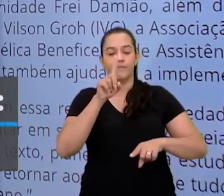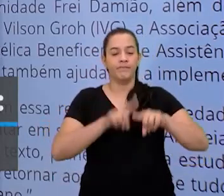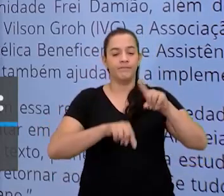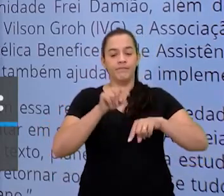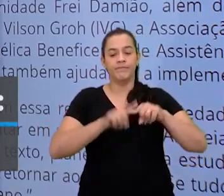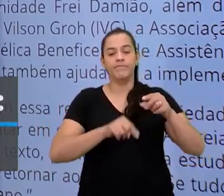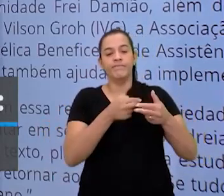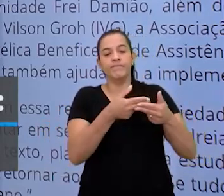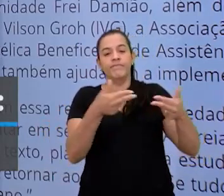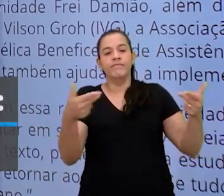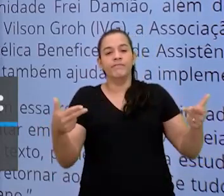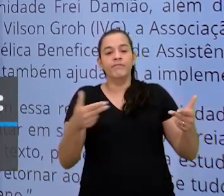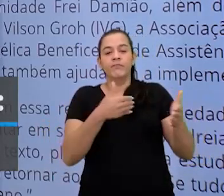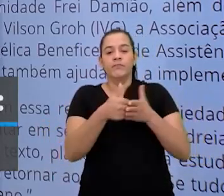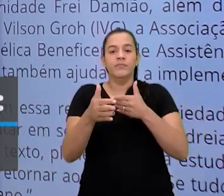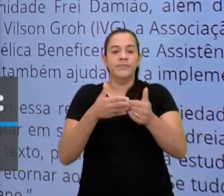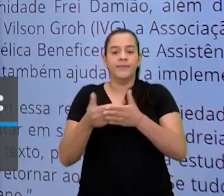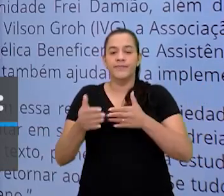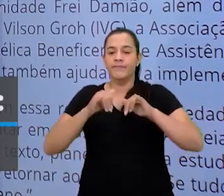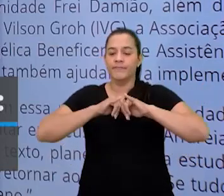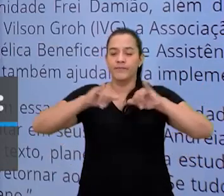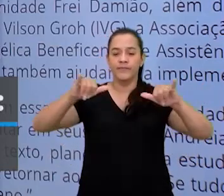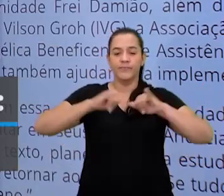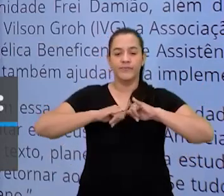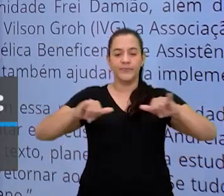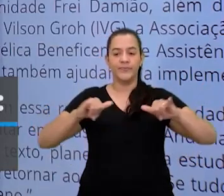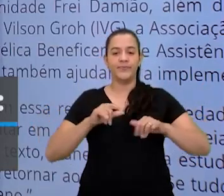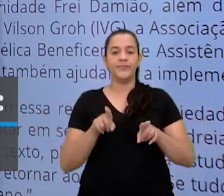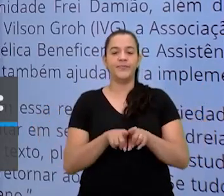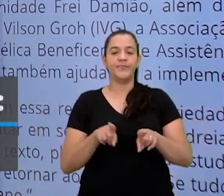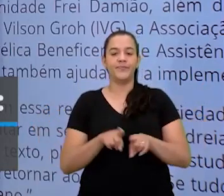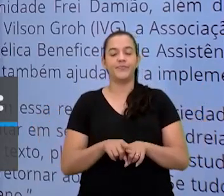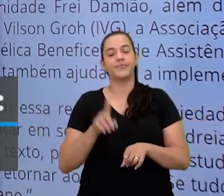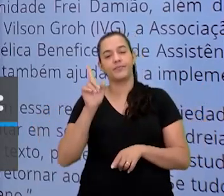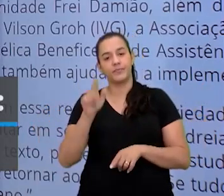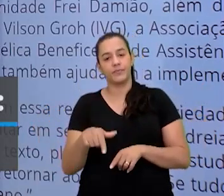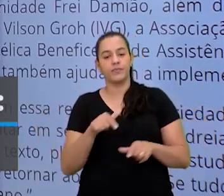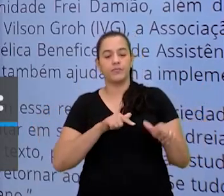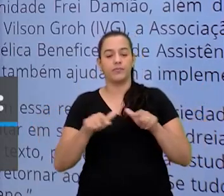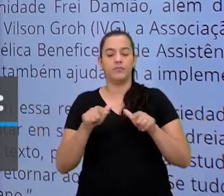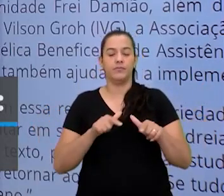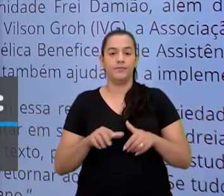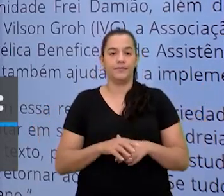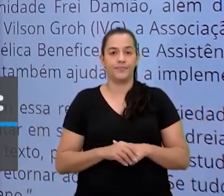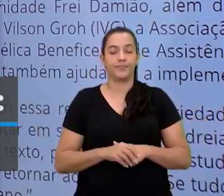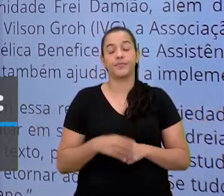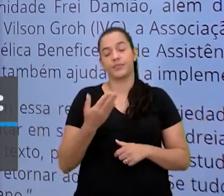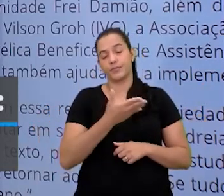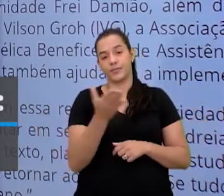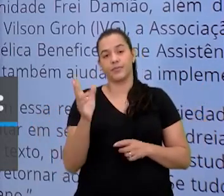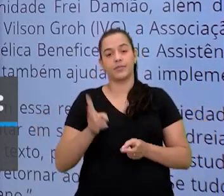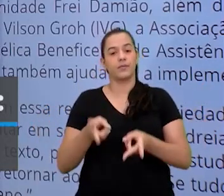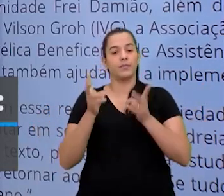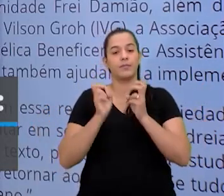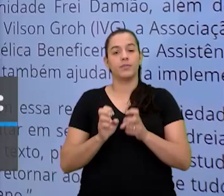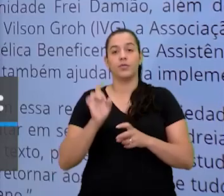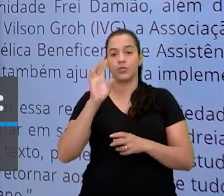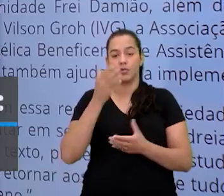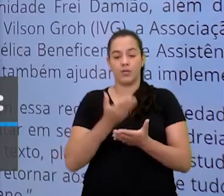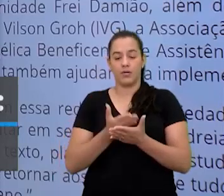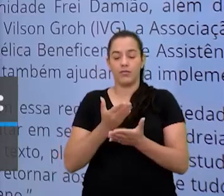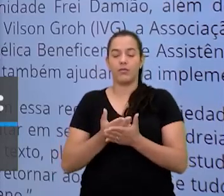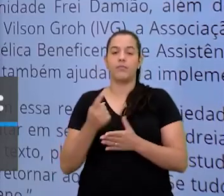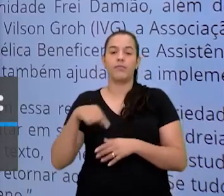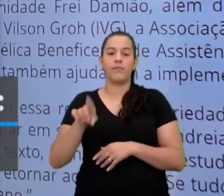qualquer quando impresso, quando divulgado. Mas também é um serviço. Não à toa, vocês estão percebendo isso, não só nas minhas aulas. O professor